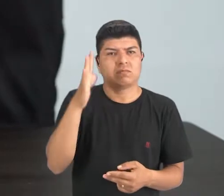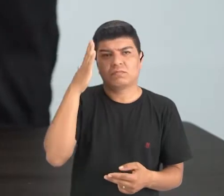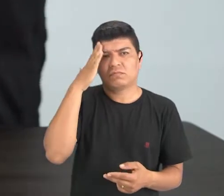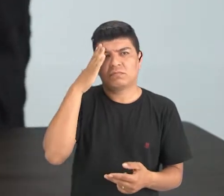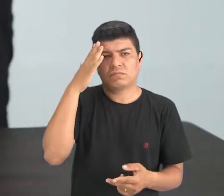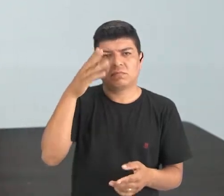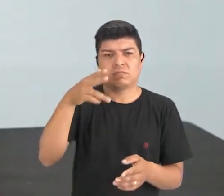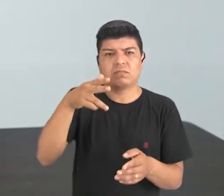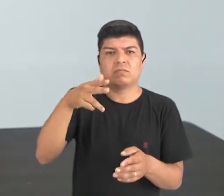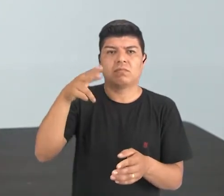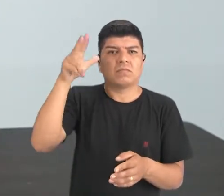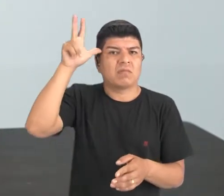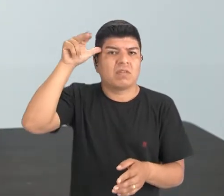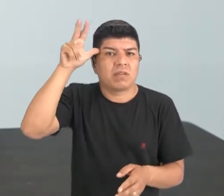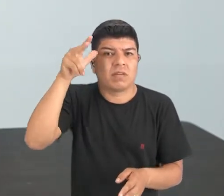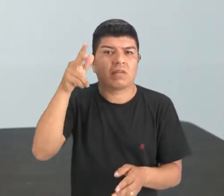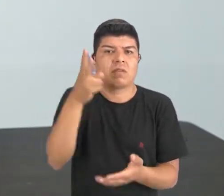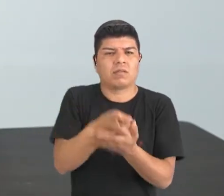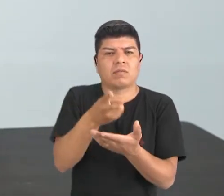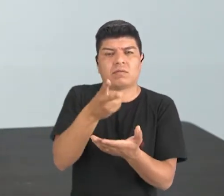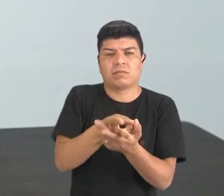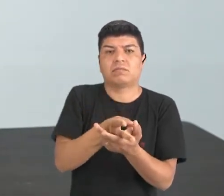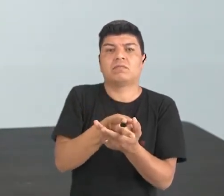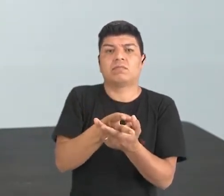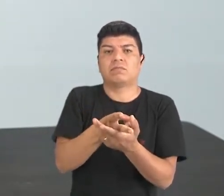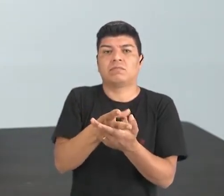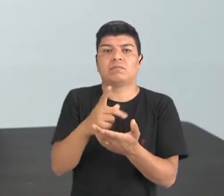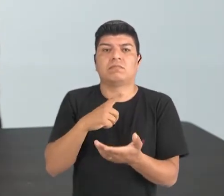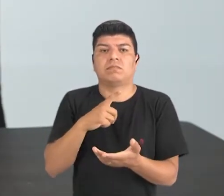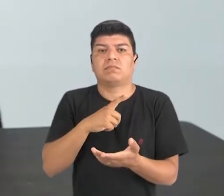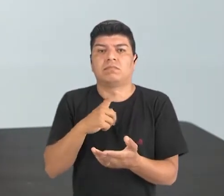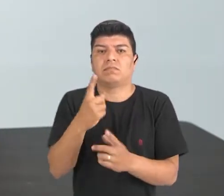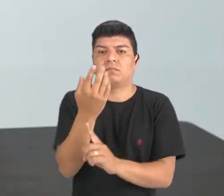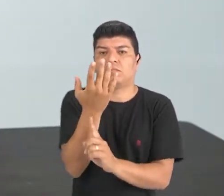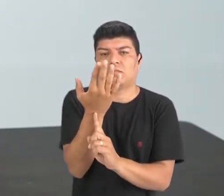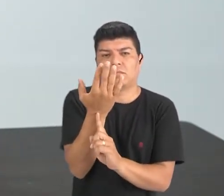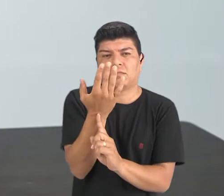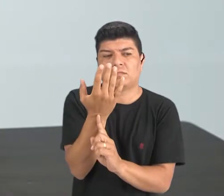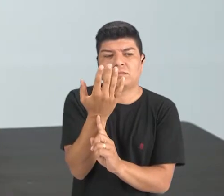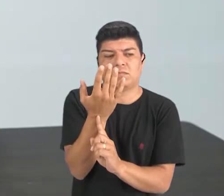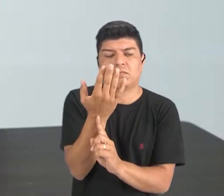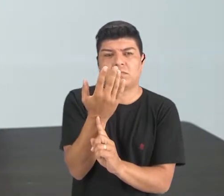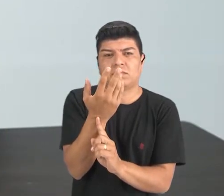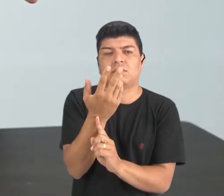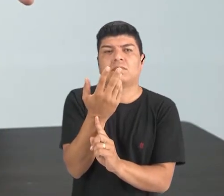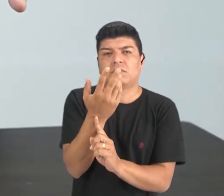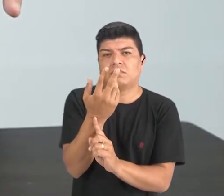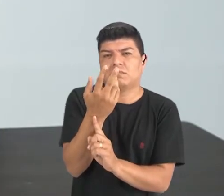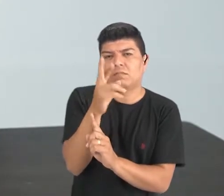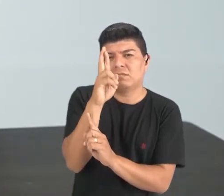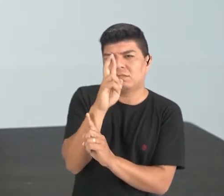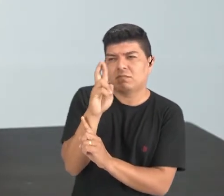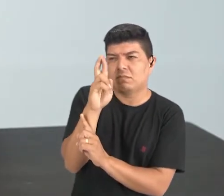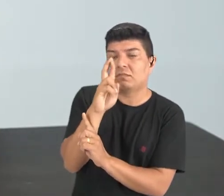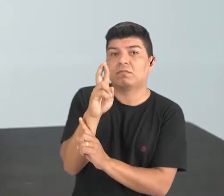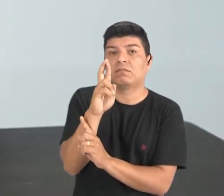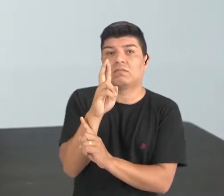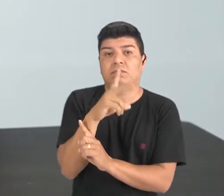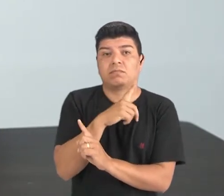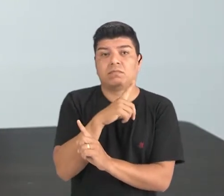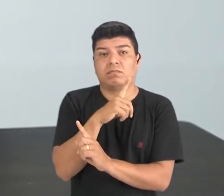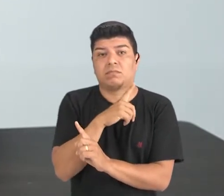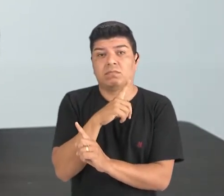num cavalo, eu sei que ele tem uma velinha ali na mão, anda com a vela para observar algumas coisas, ele tem